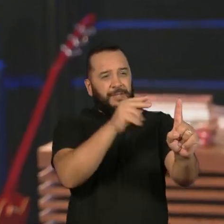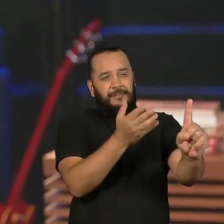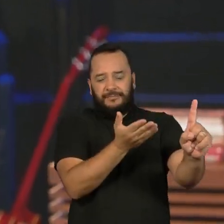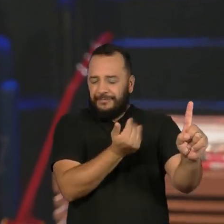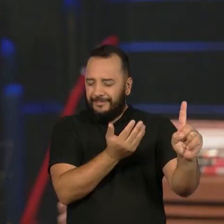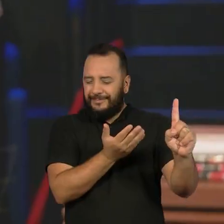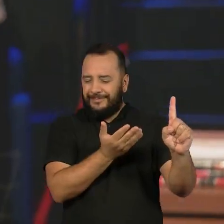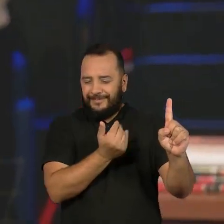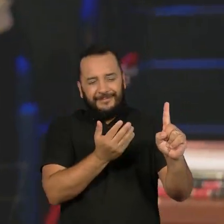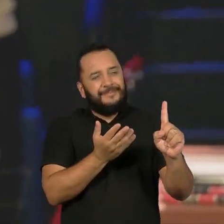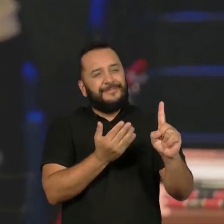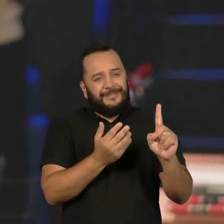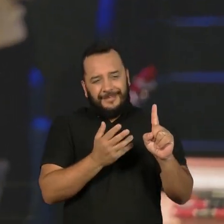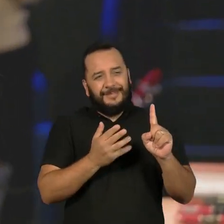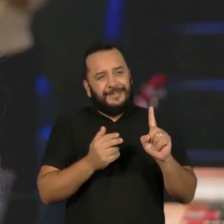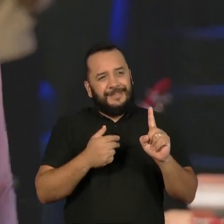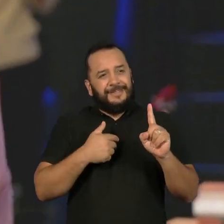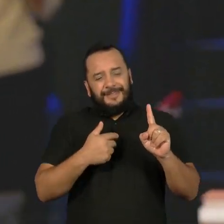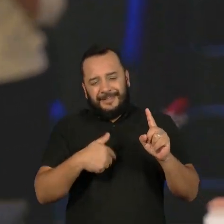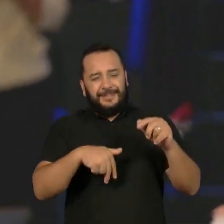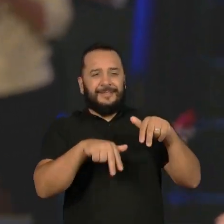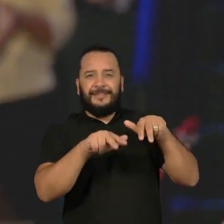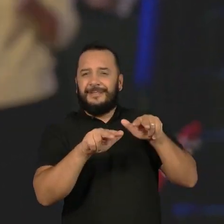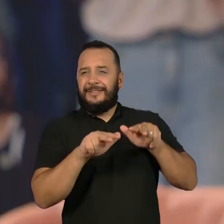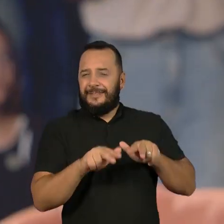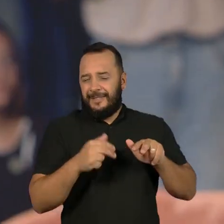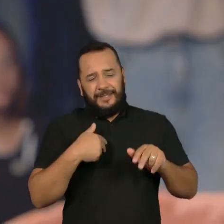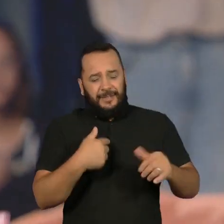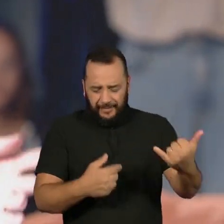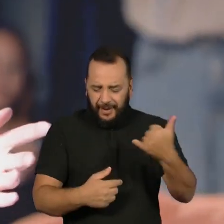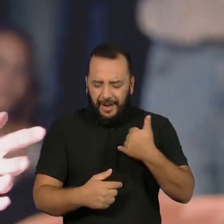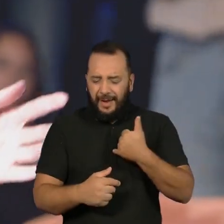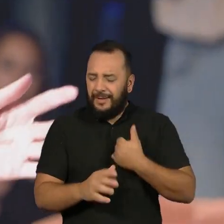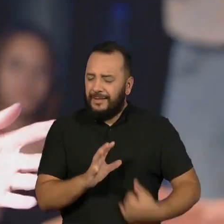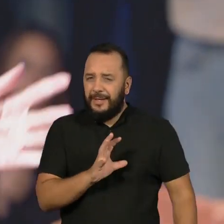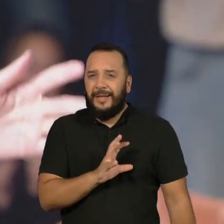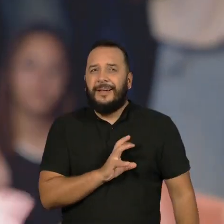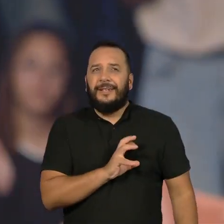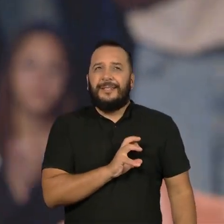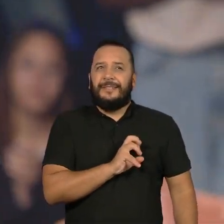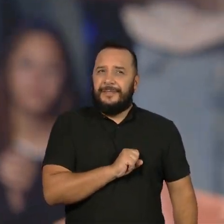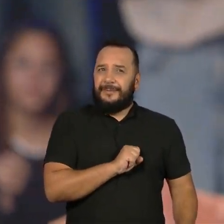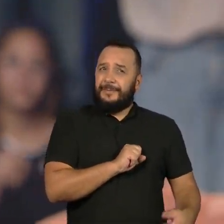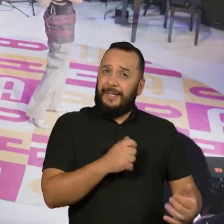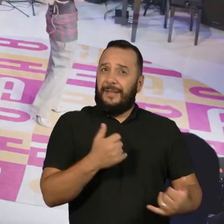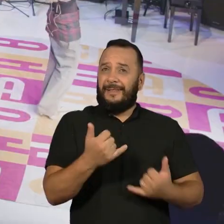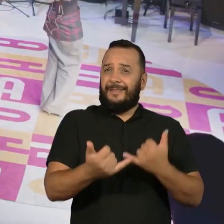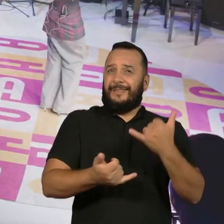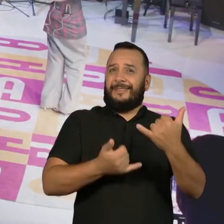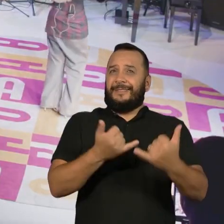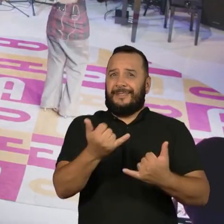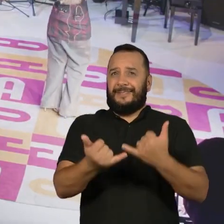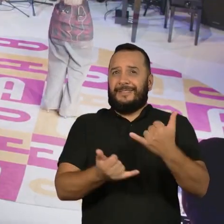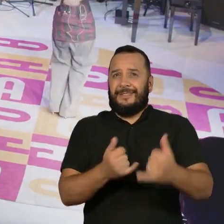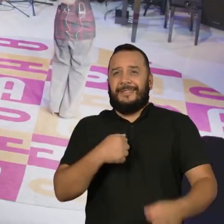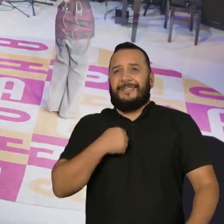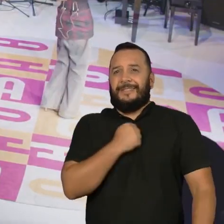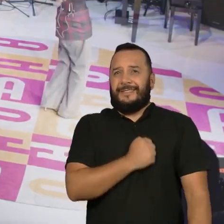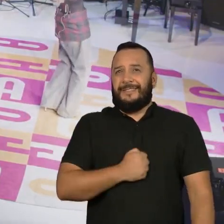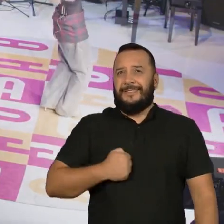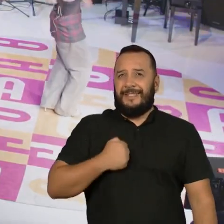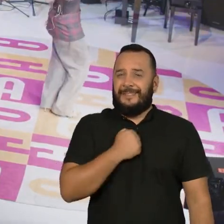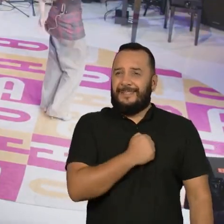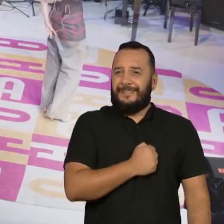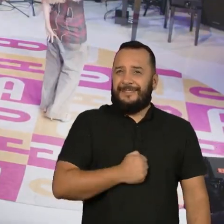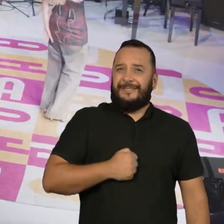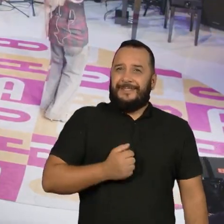pra cama, só não fala que me ama. Essa brincadeira é pouco que eu penso. Saudade de